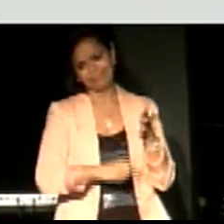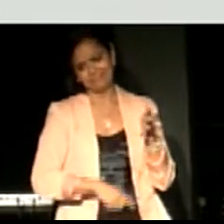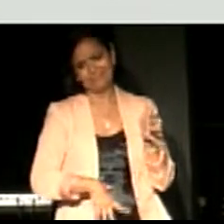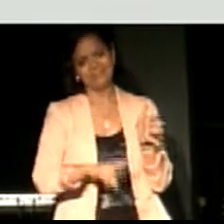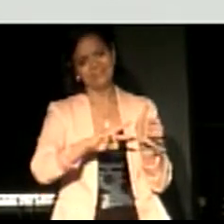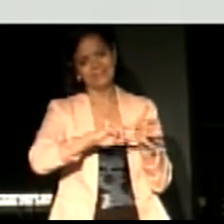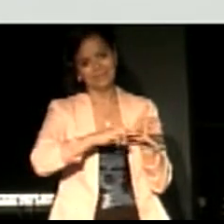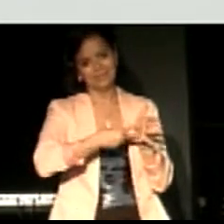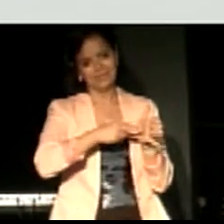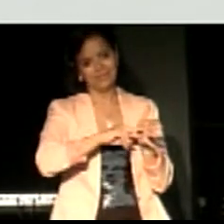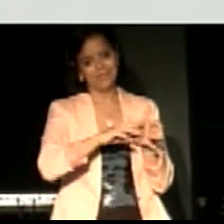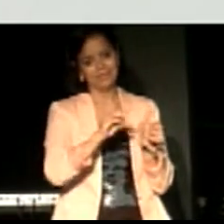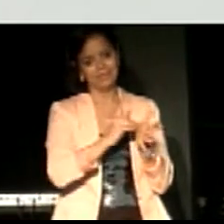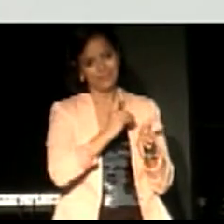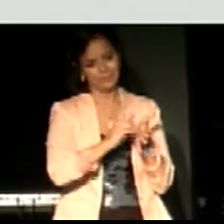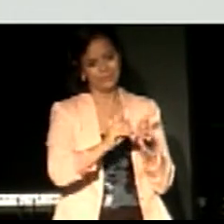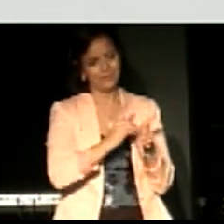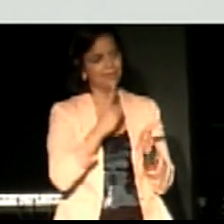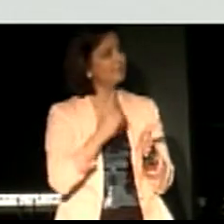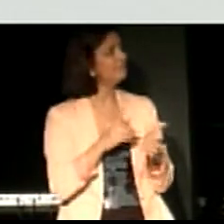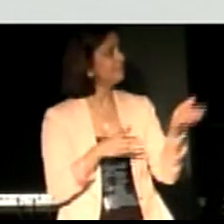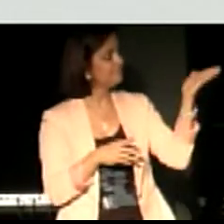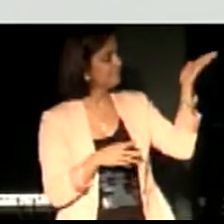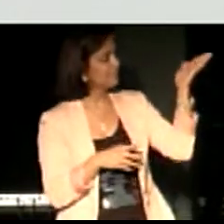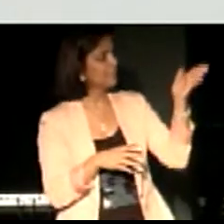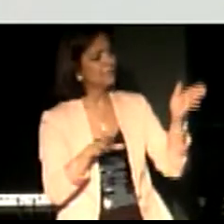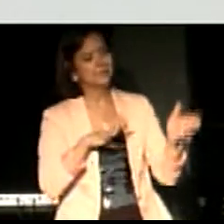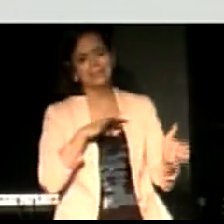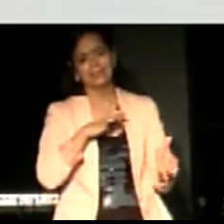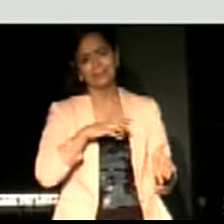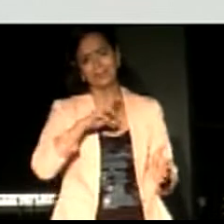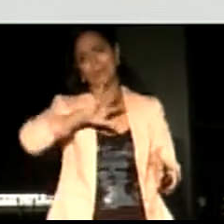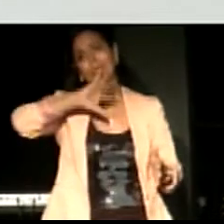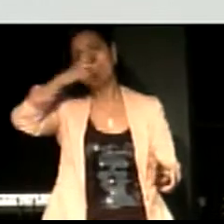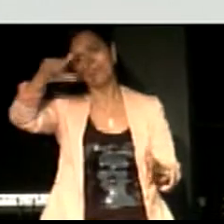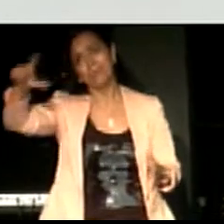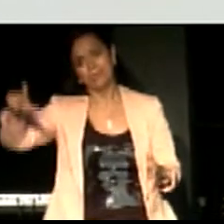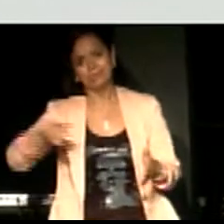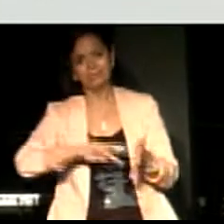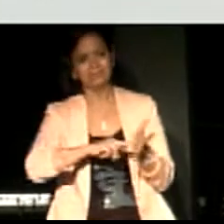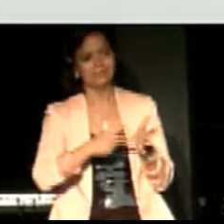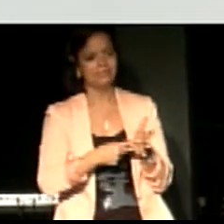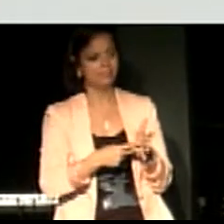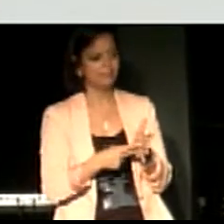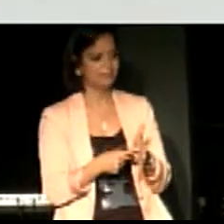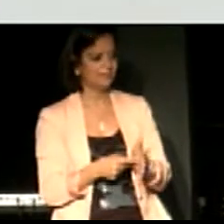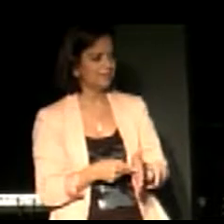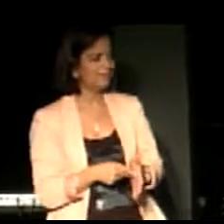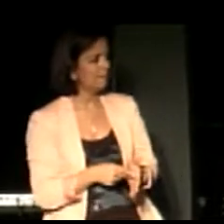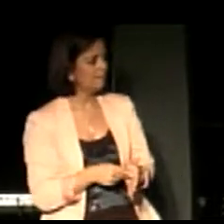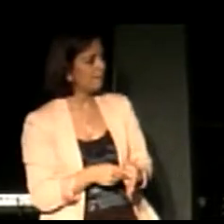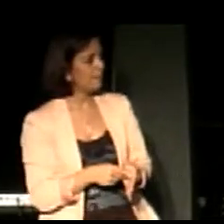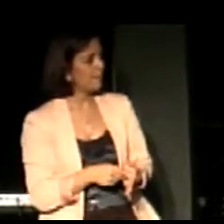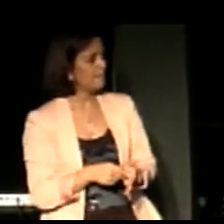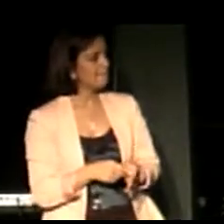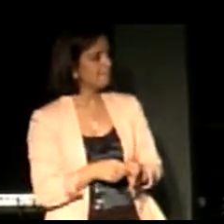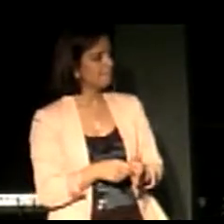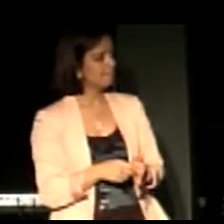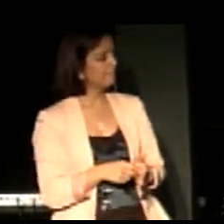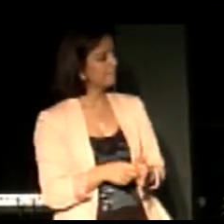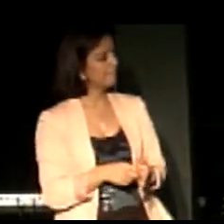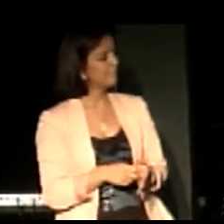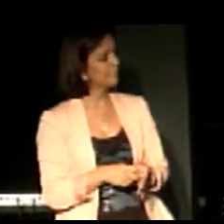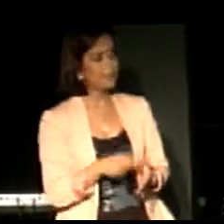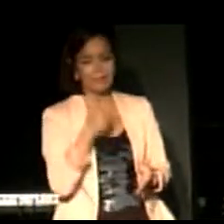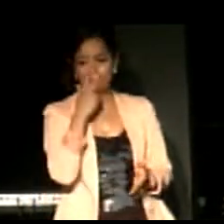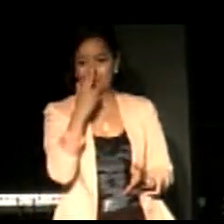razão de ser, é verdade. Não é só isso, é muito mais do que isso. Mas não está completamente fora. Parece